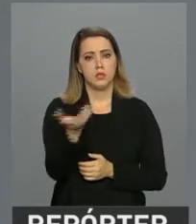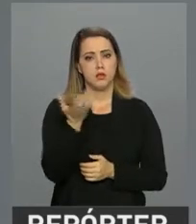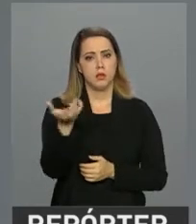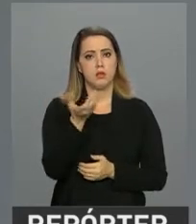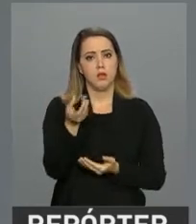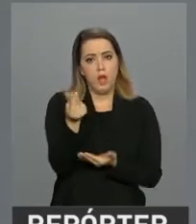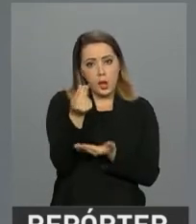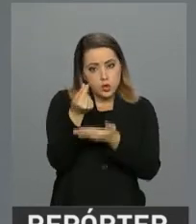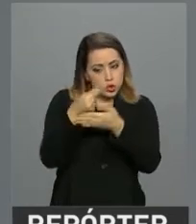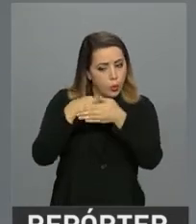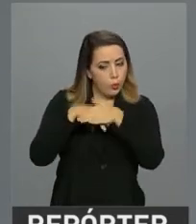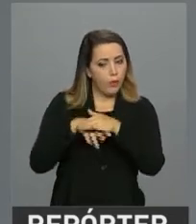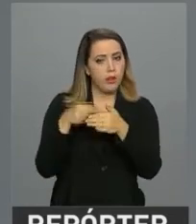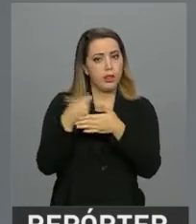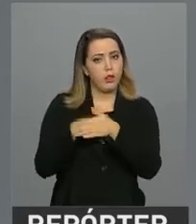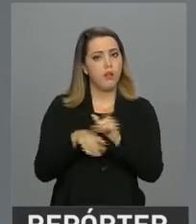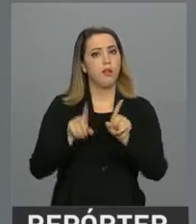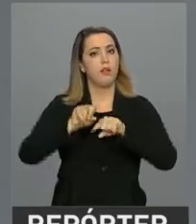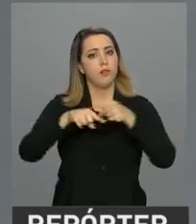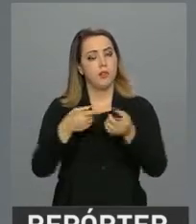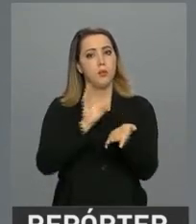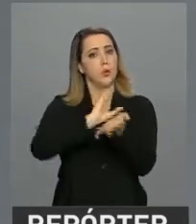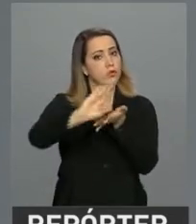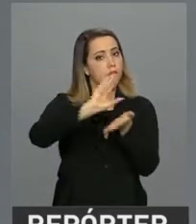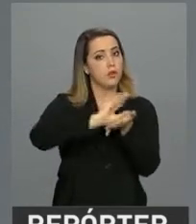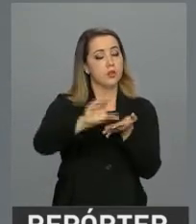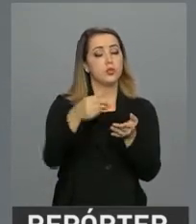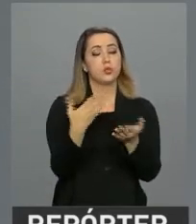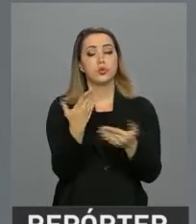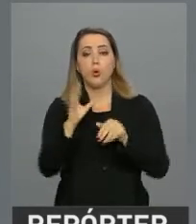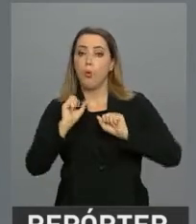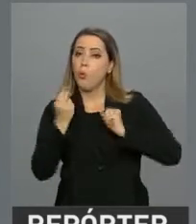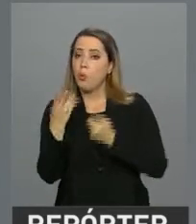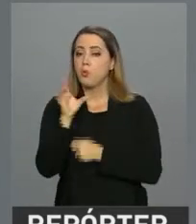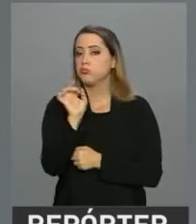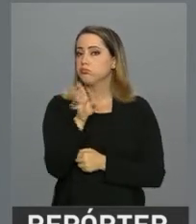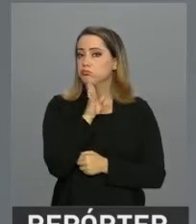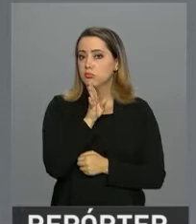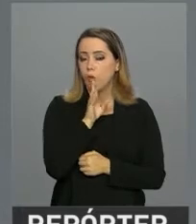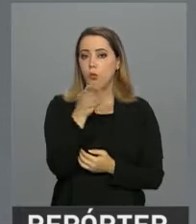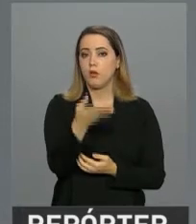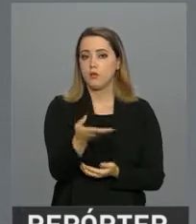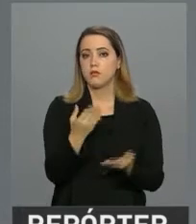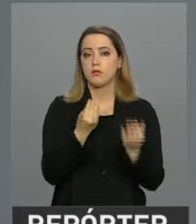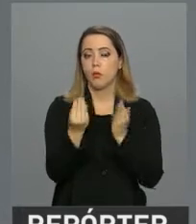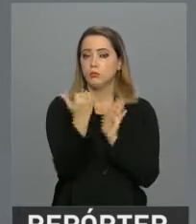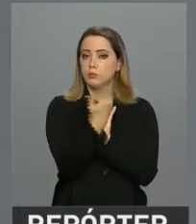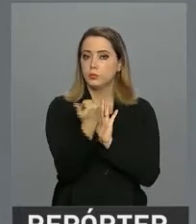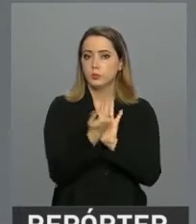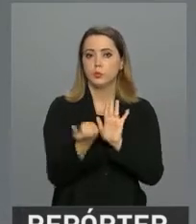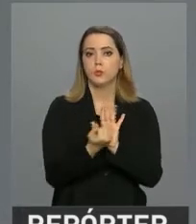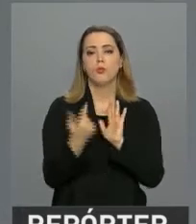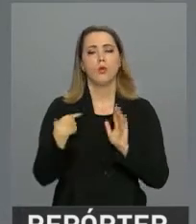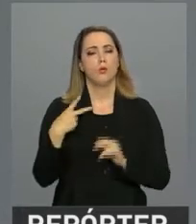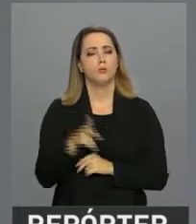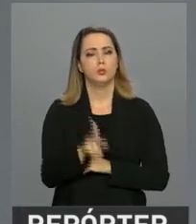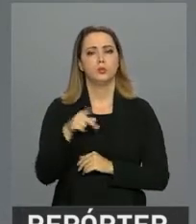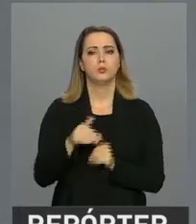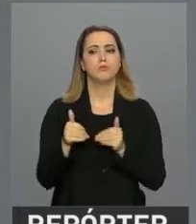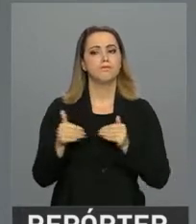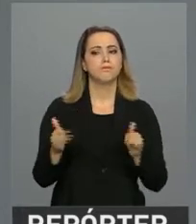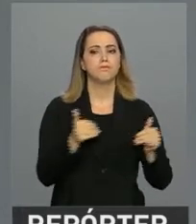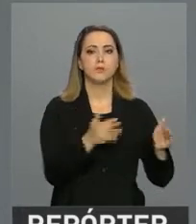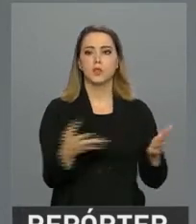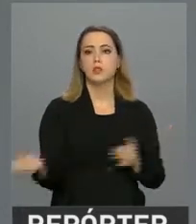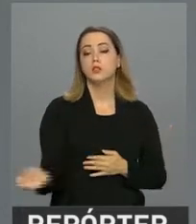e investir ou de conhecer como é que funciona o programa e nós estaremos sempre abertos a